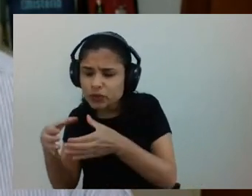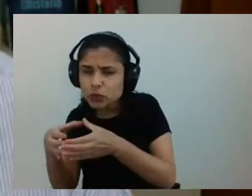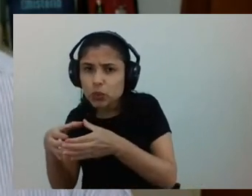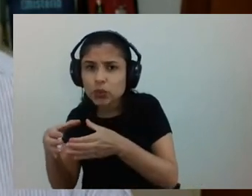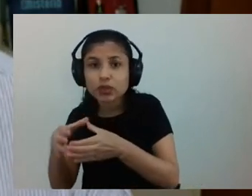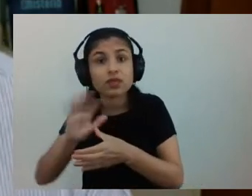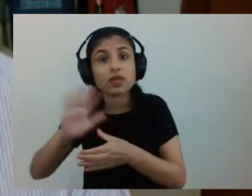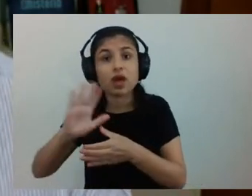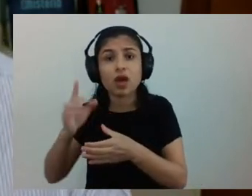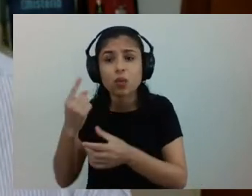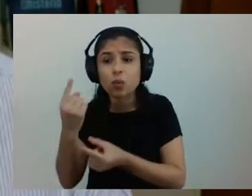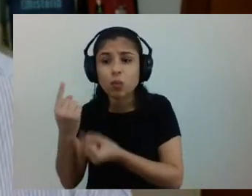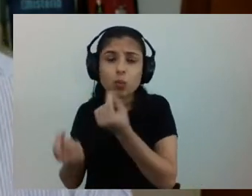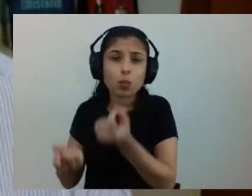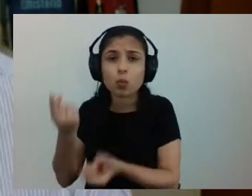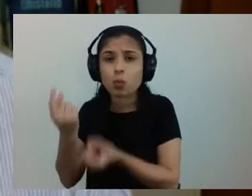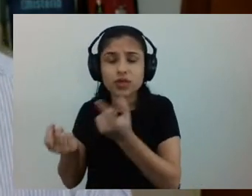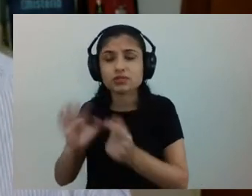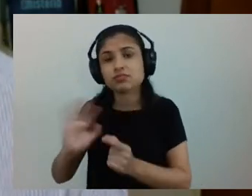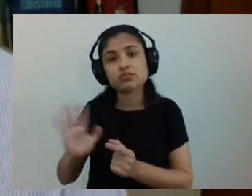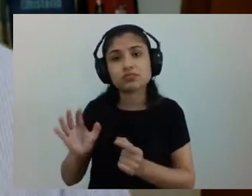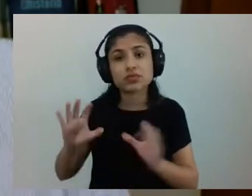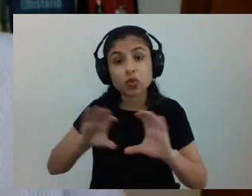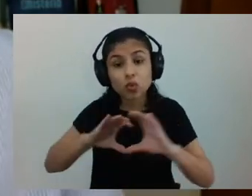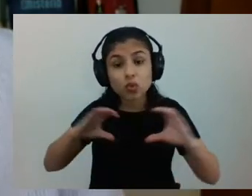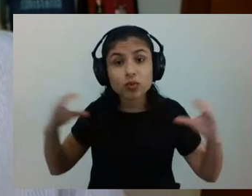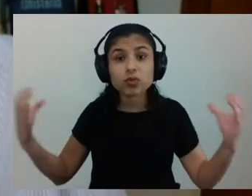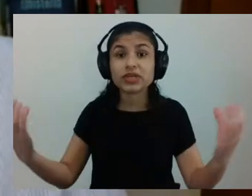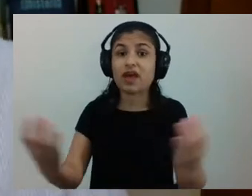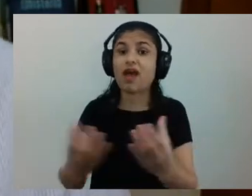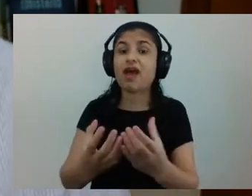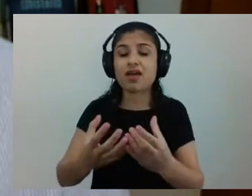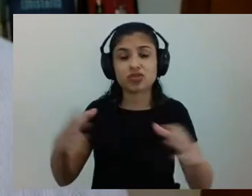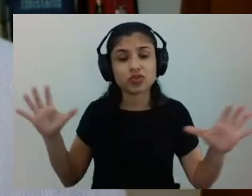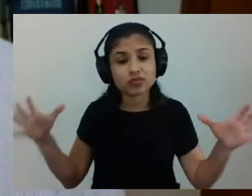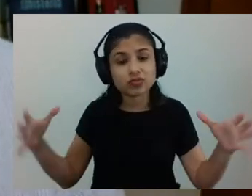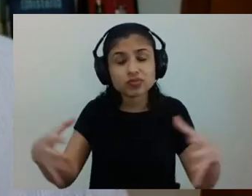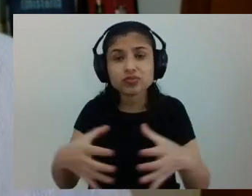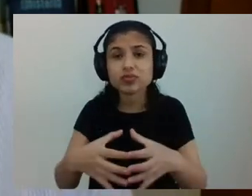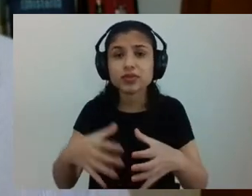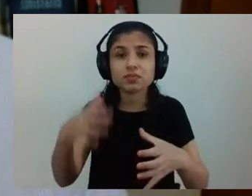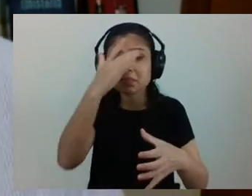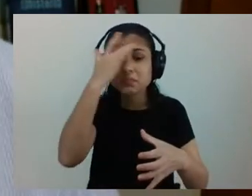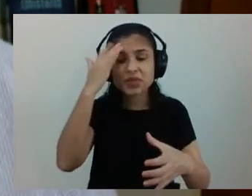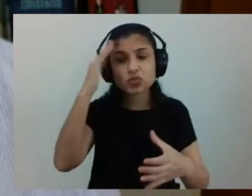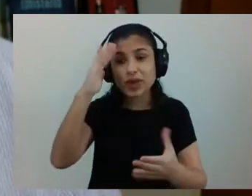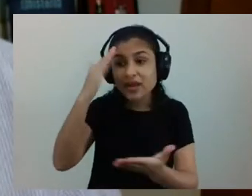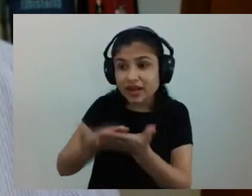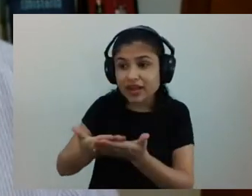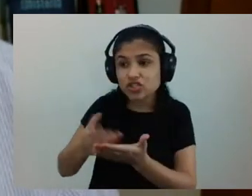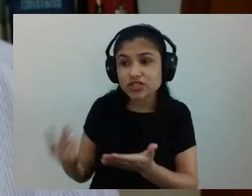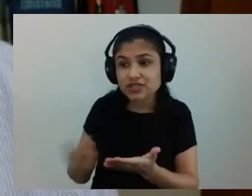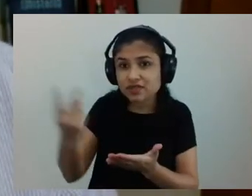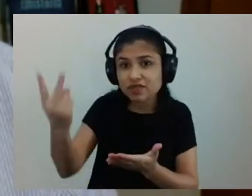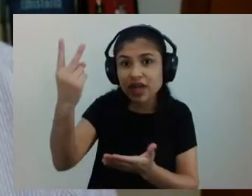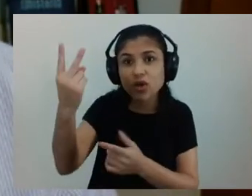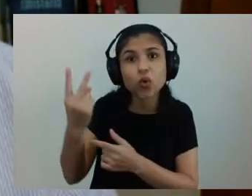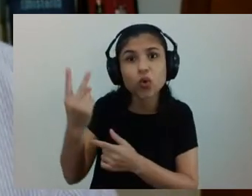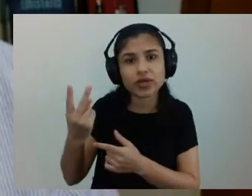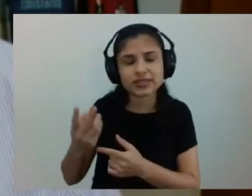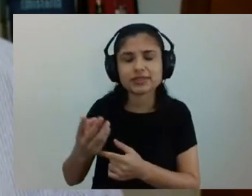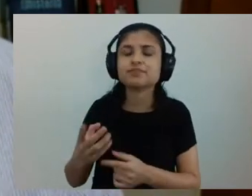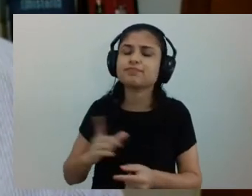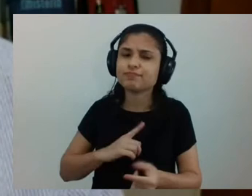uma comunidade, é um sonho de todos aqueles que acreditam nesses valores, que refletem também